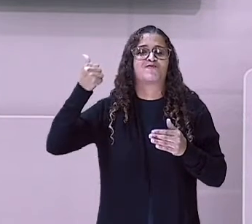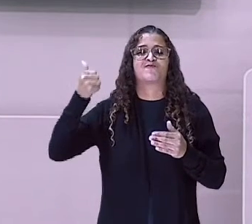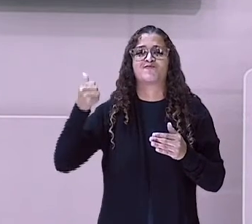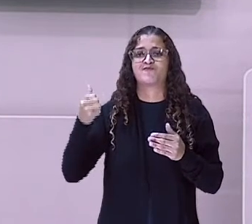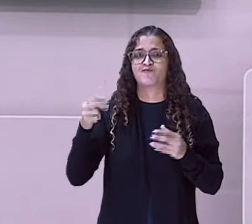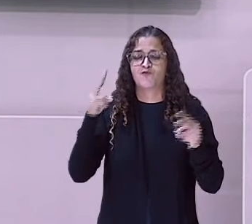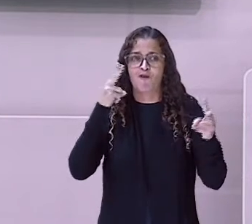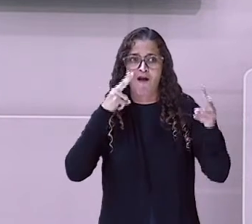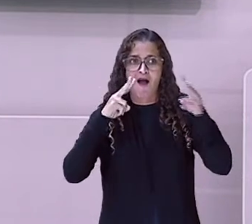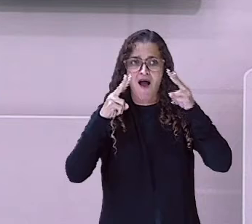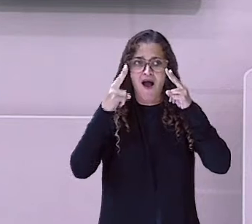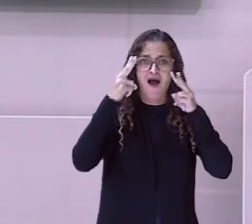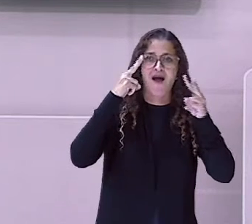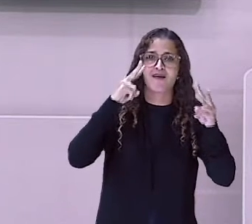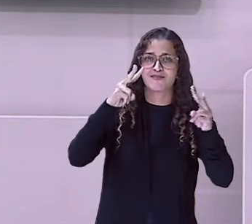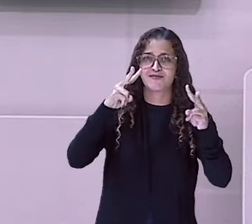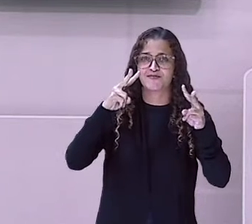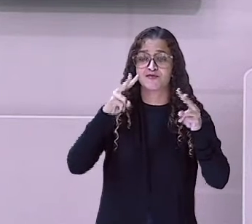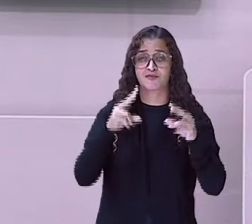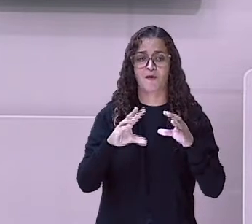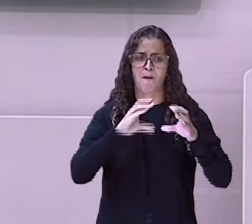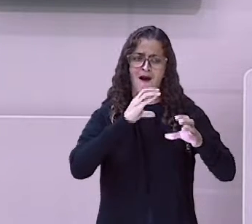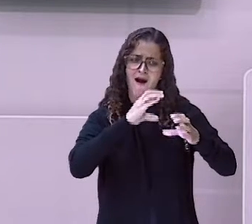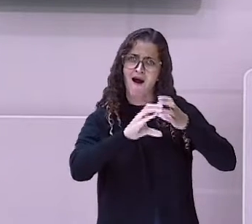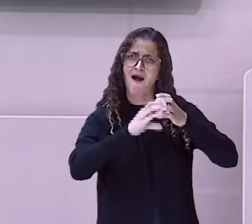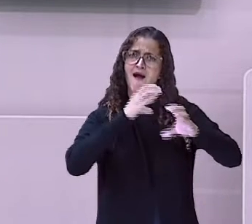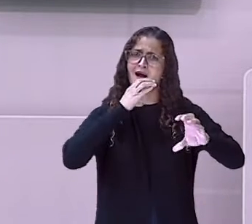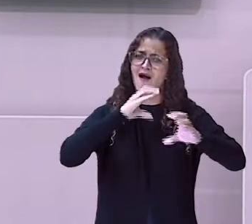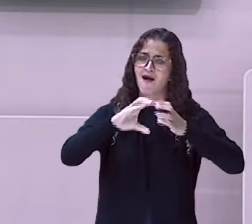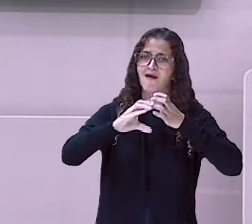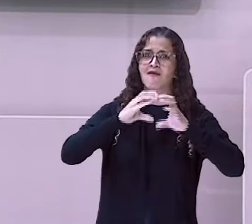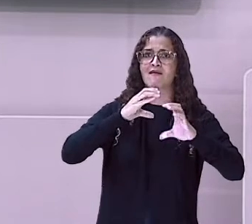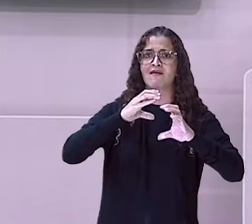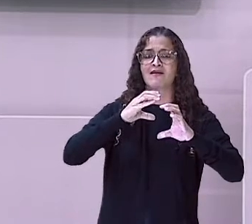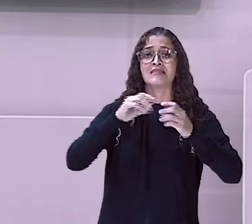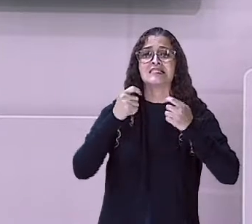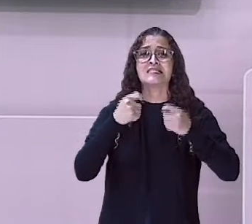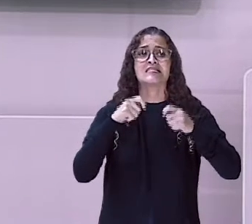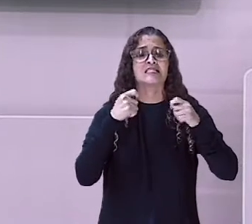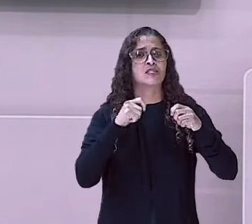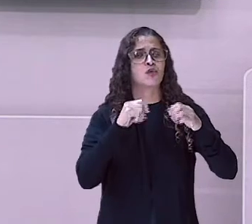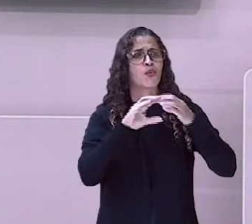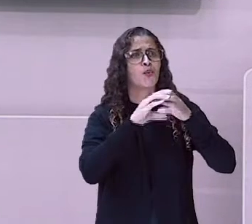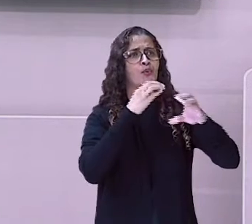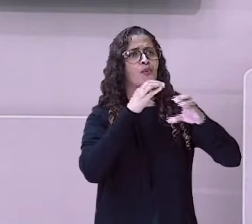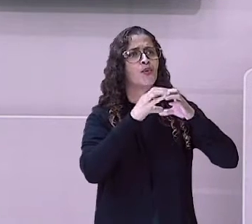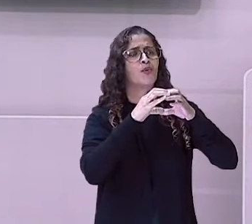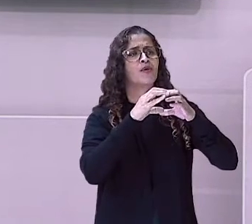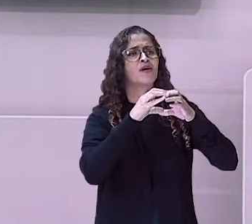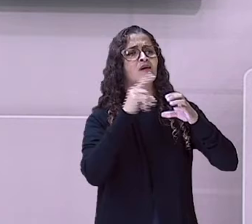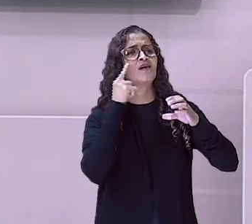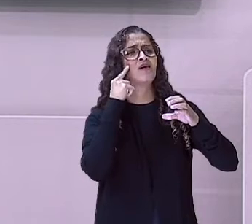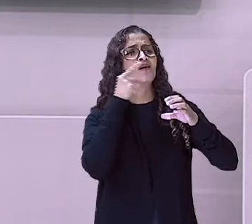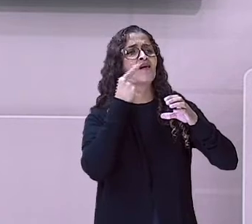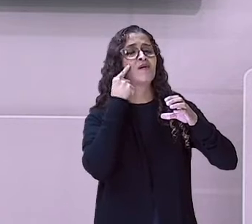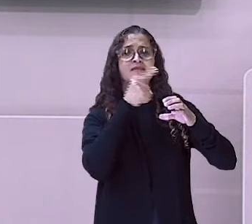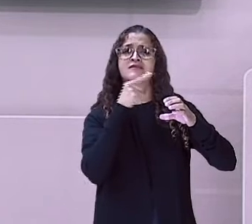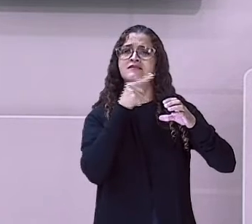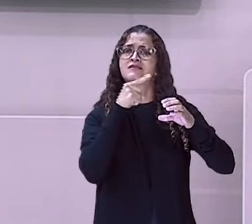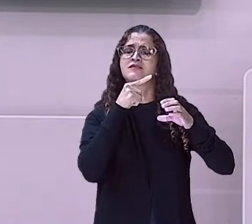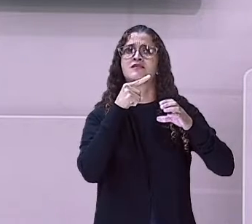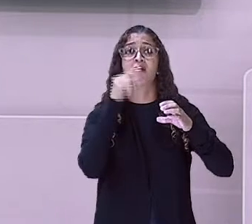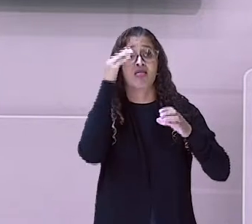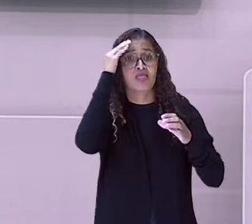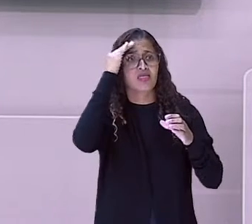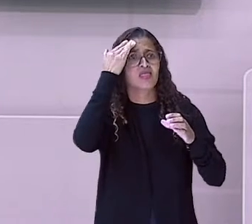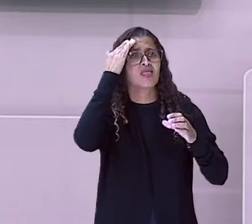acontece geralmente em meios de comunicação, porque a pessoa ela precisa de olhar e entender o que está se passando